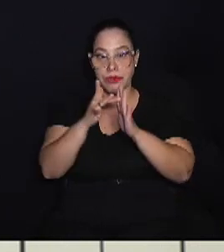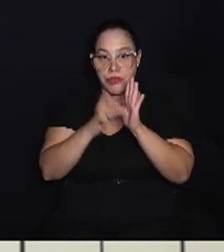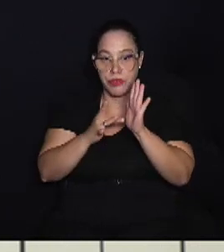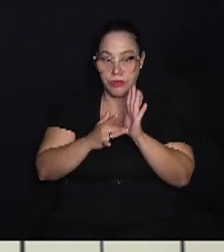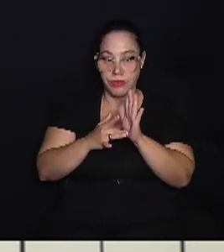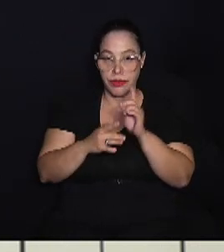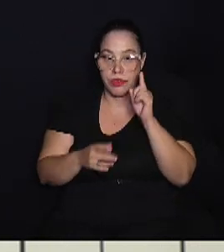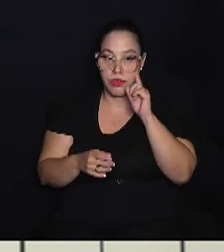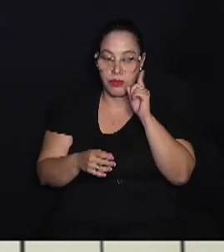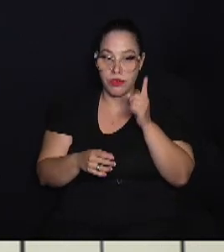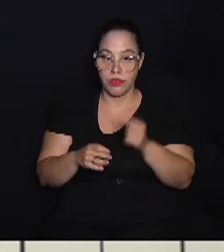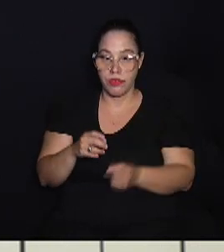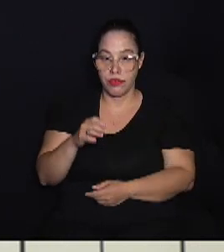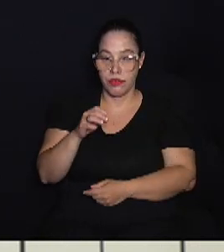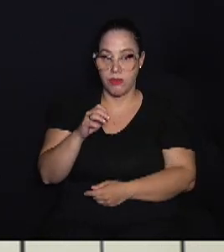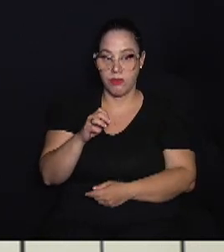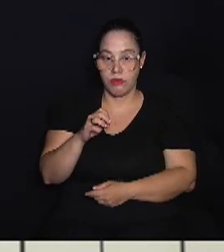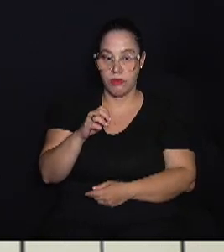site